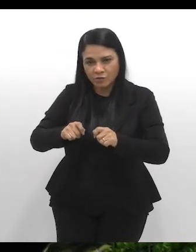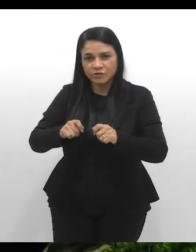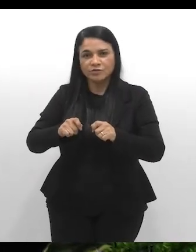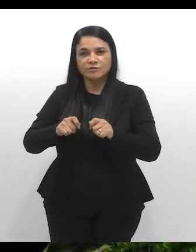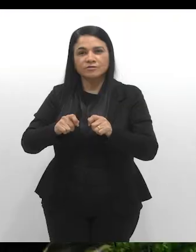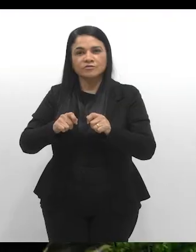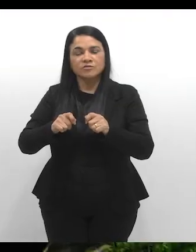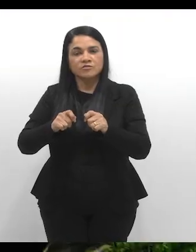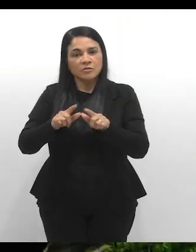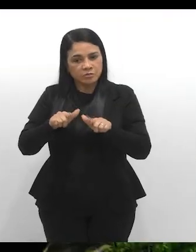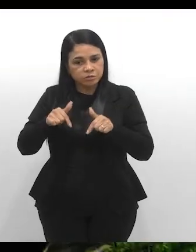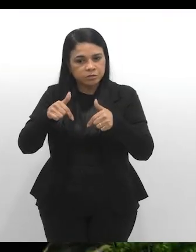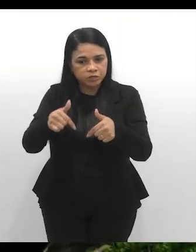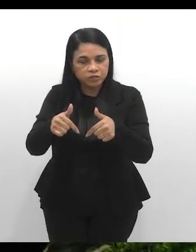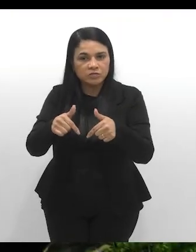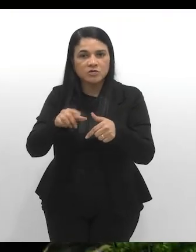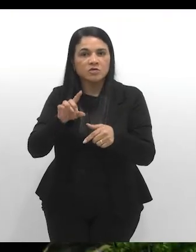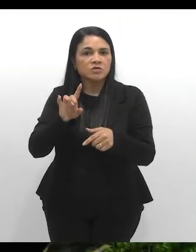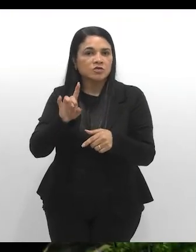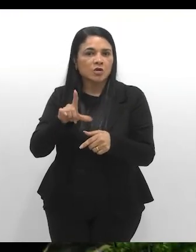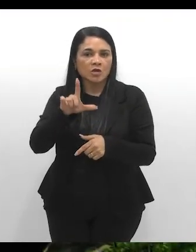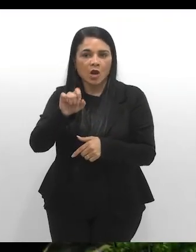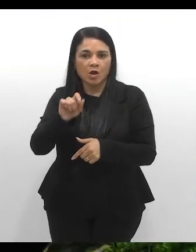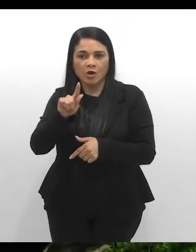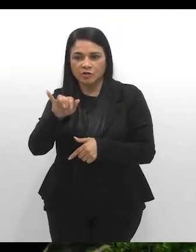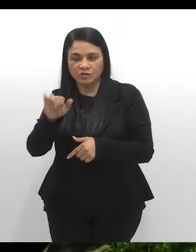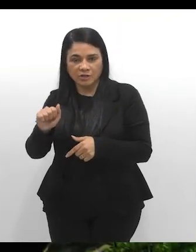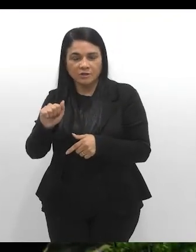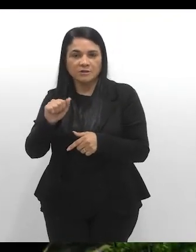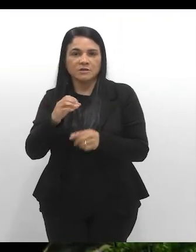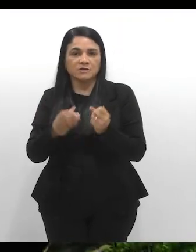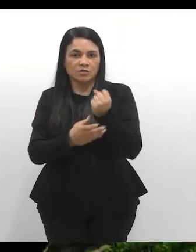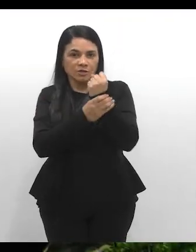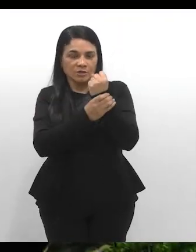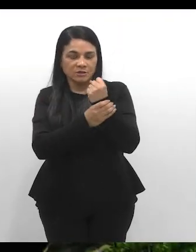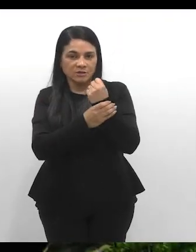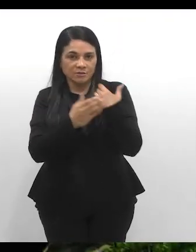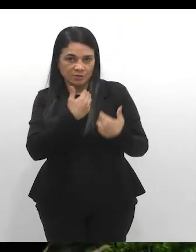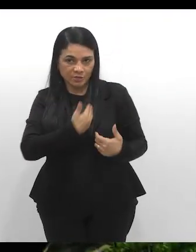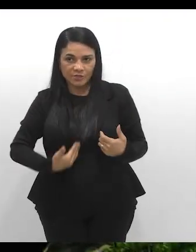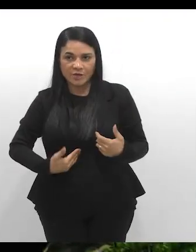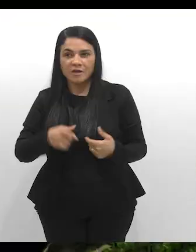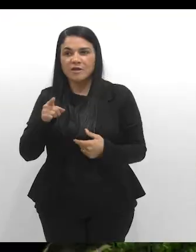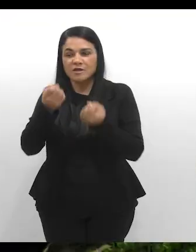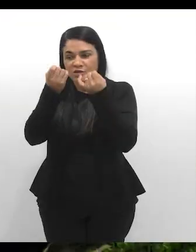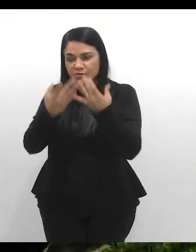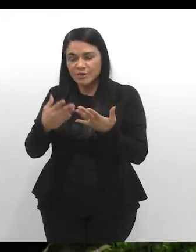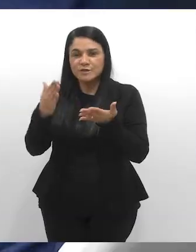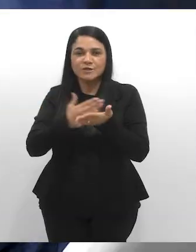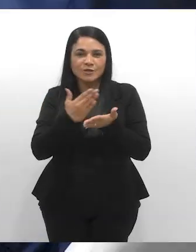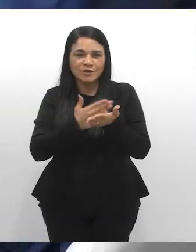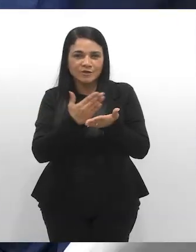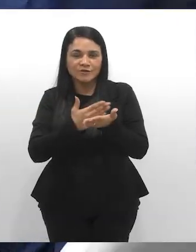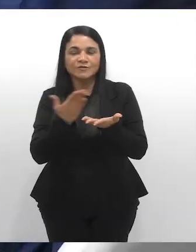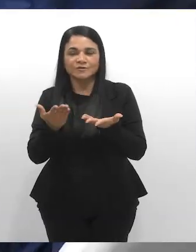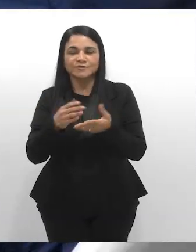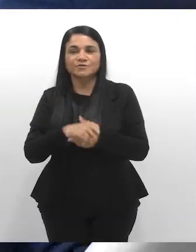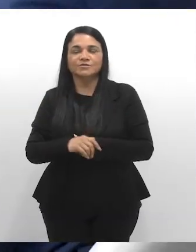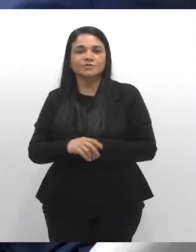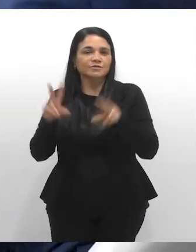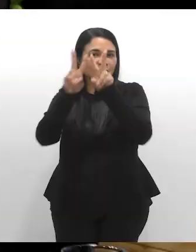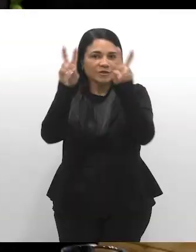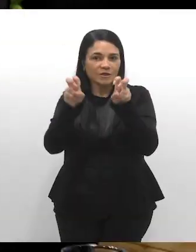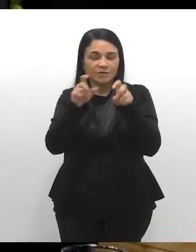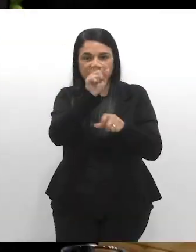possível enfrentá-lo somente na lógica da segurança pública? Também queria que falasse um pouquinho sobre a sua obra, né, e o lançamento que ocorreu